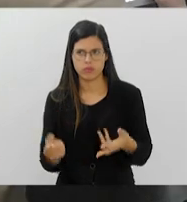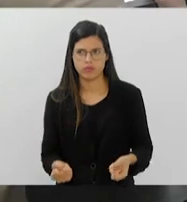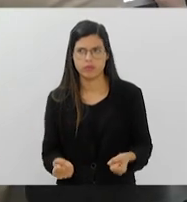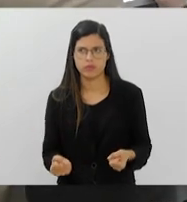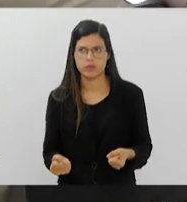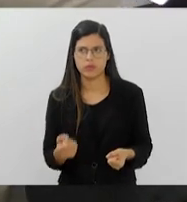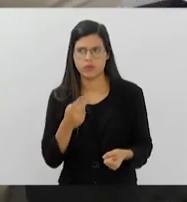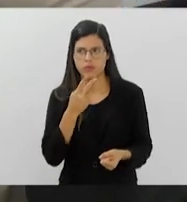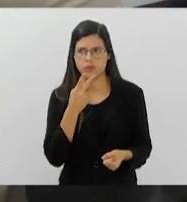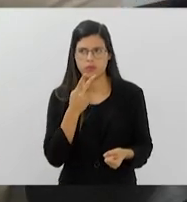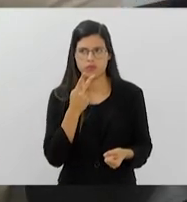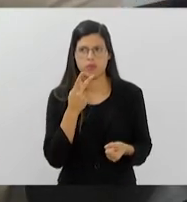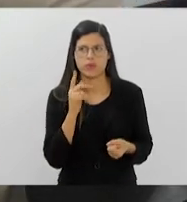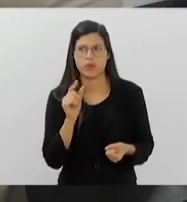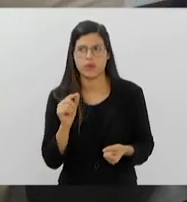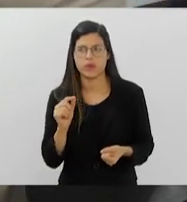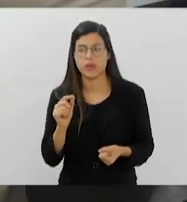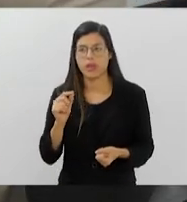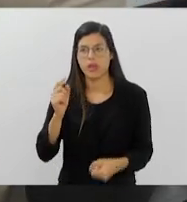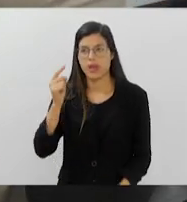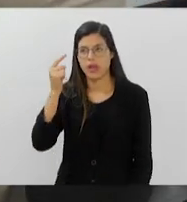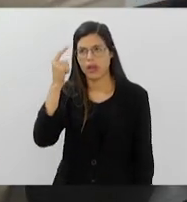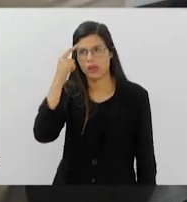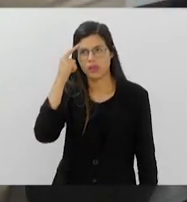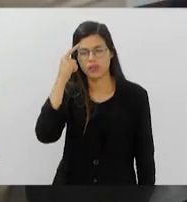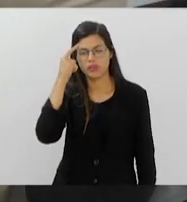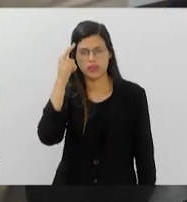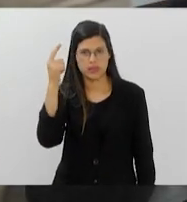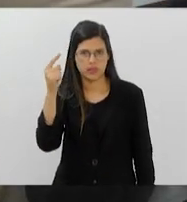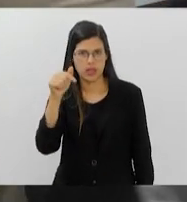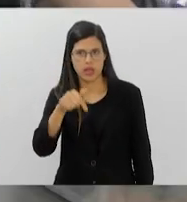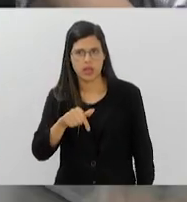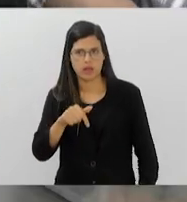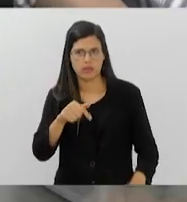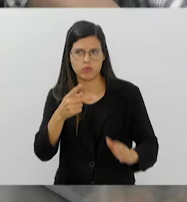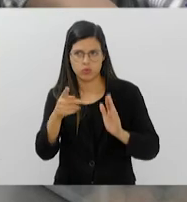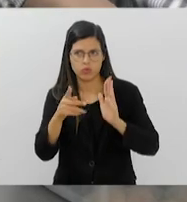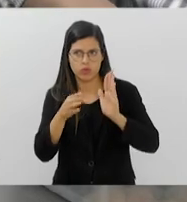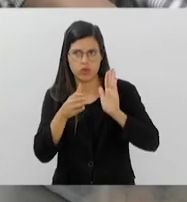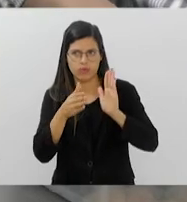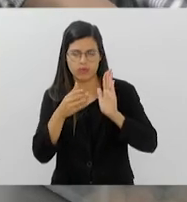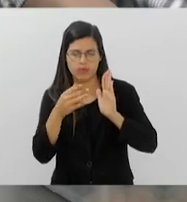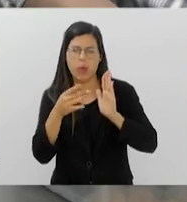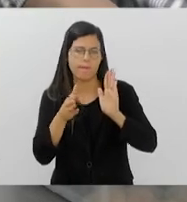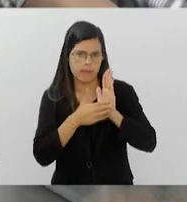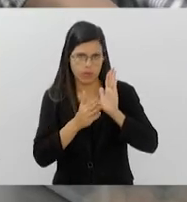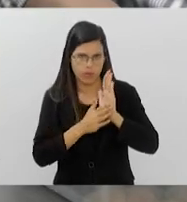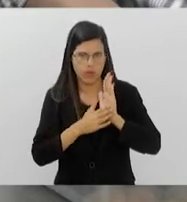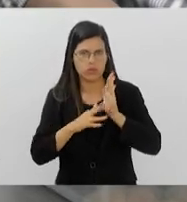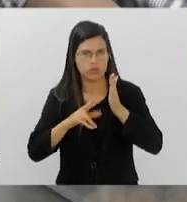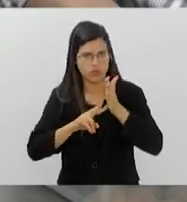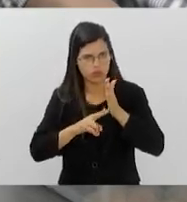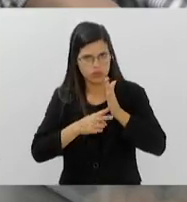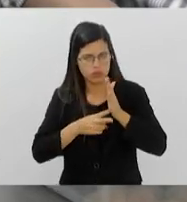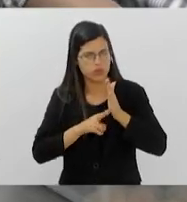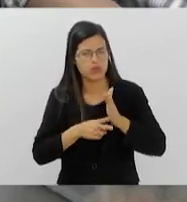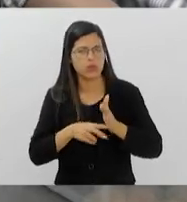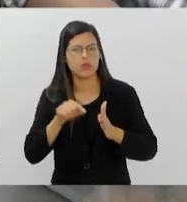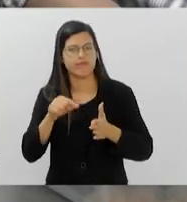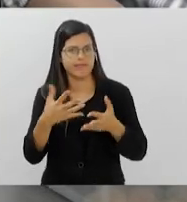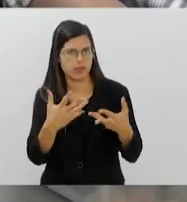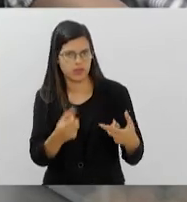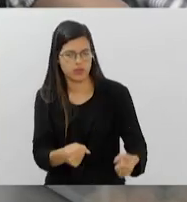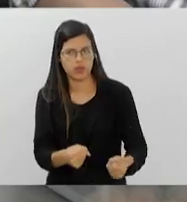seguinte, quanto à ideia vossa, ou melhor, proposta pelo sindicato que Vossa Excelência abraçou, eu